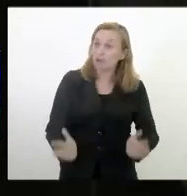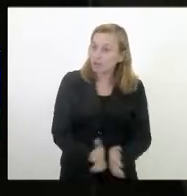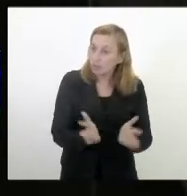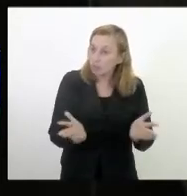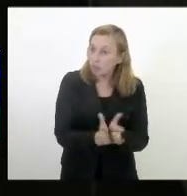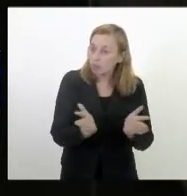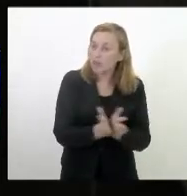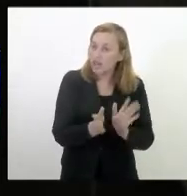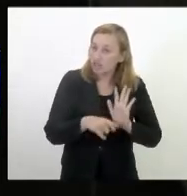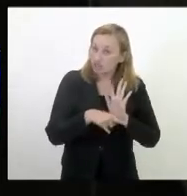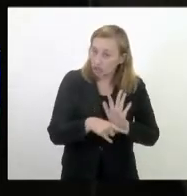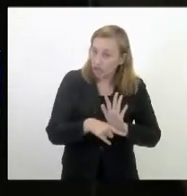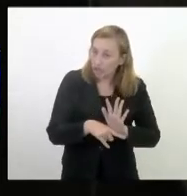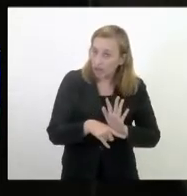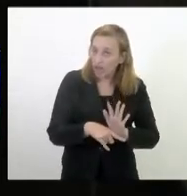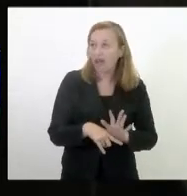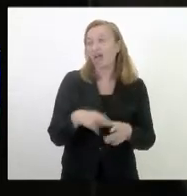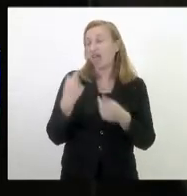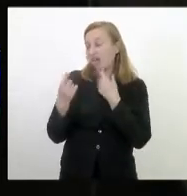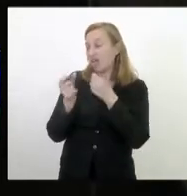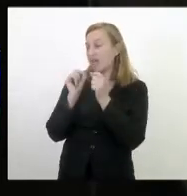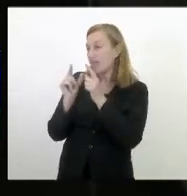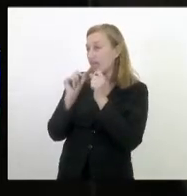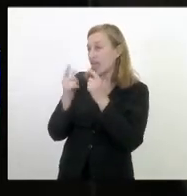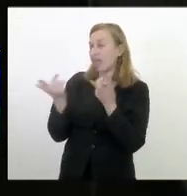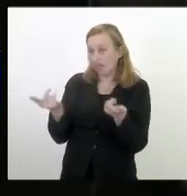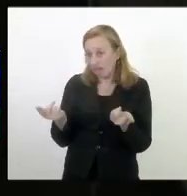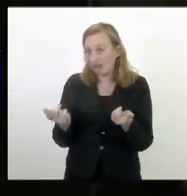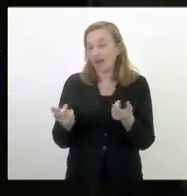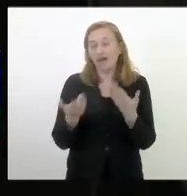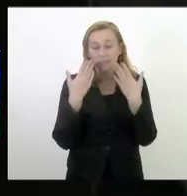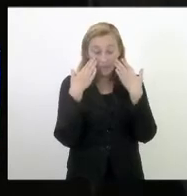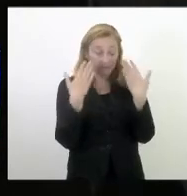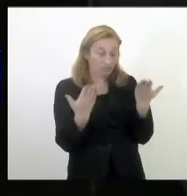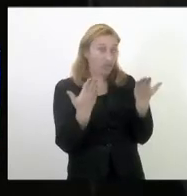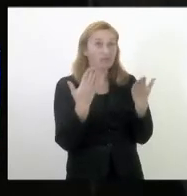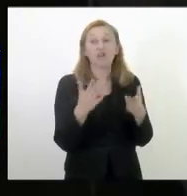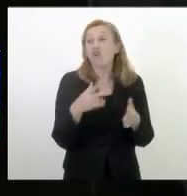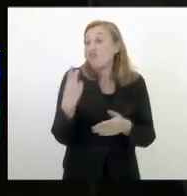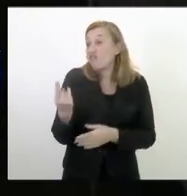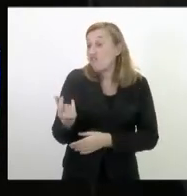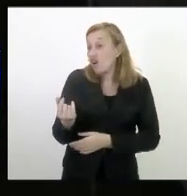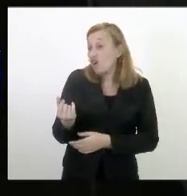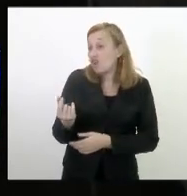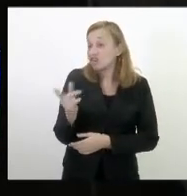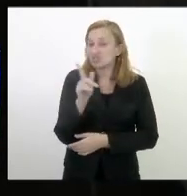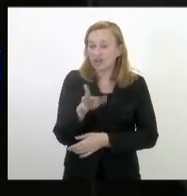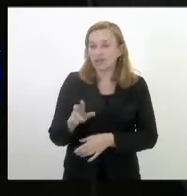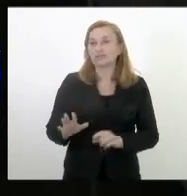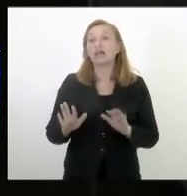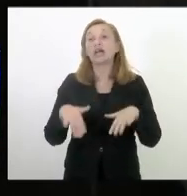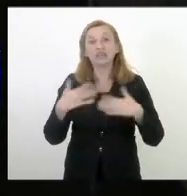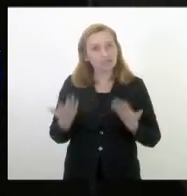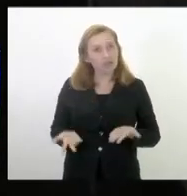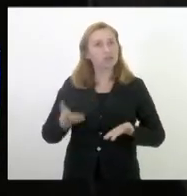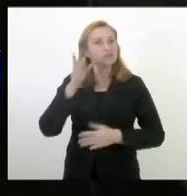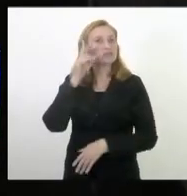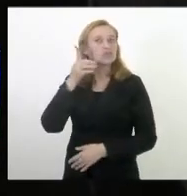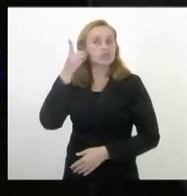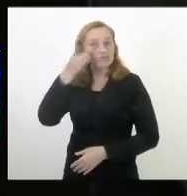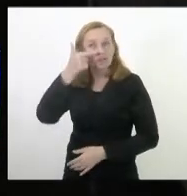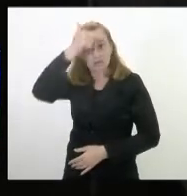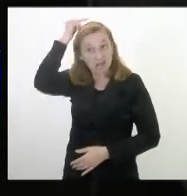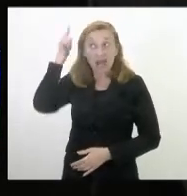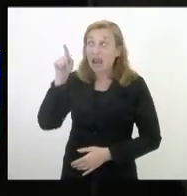mais pobres, aí já querem até alterar, apresentando valores diferenciados. Então, Luiz Paulo, os